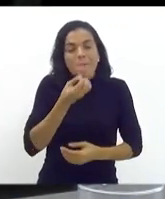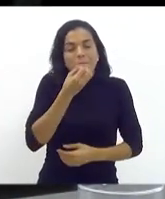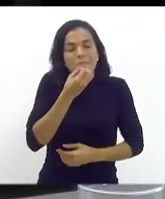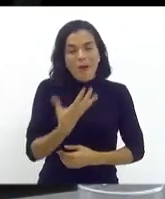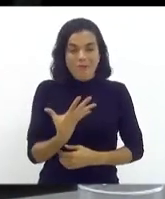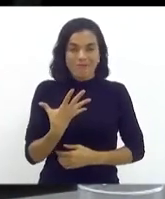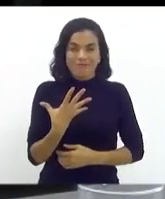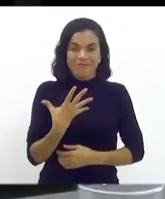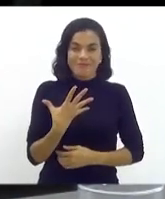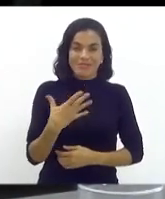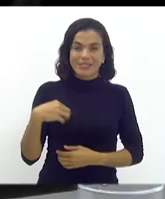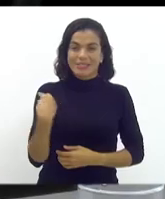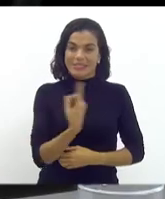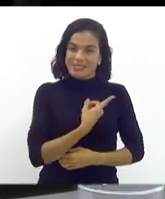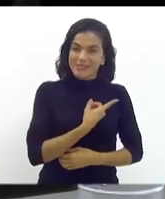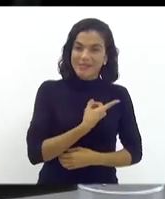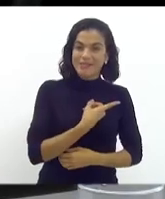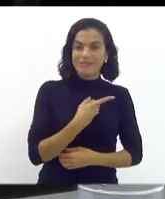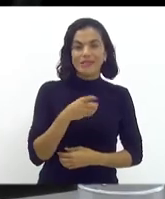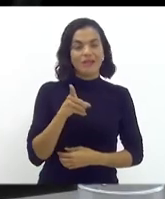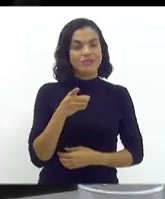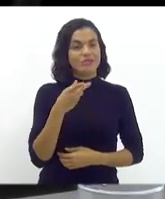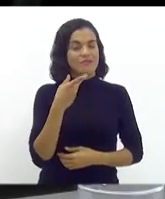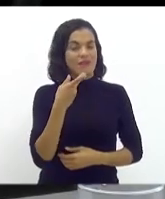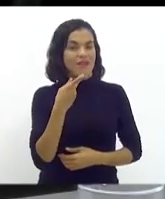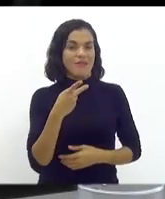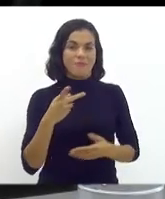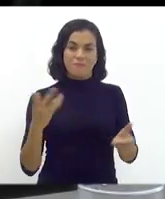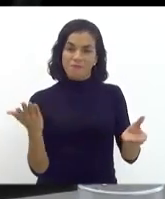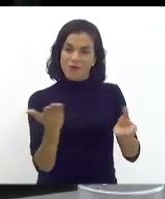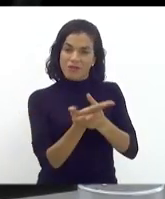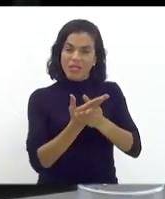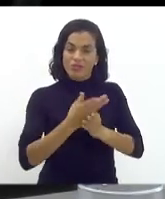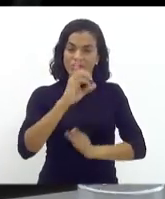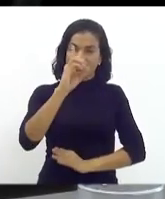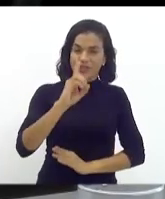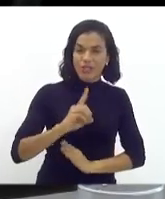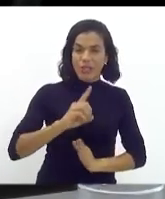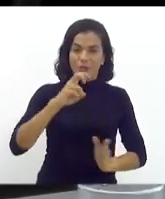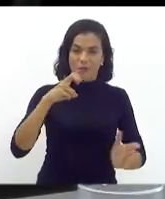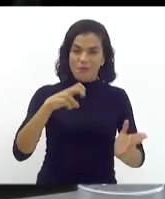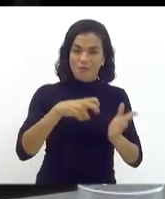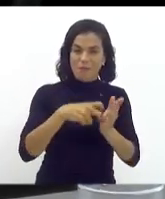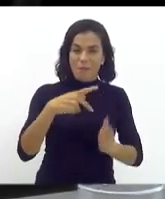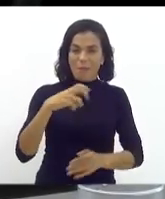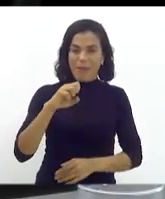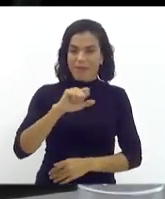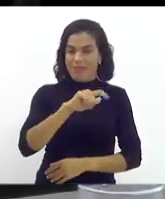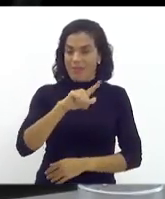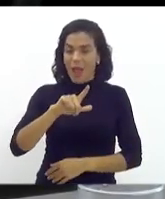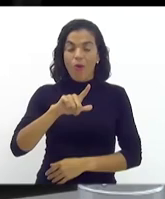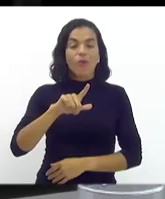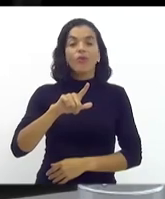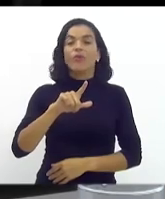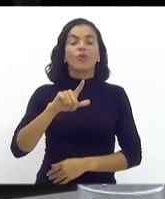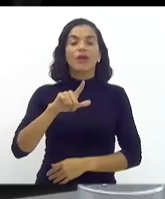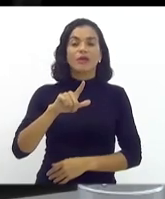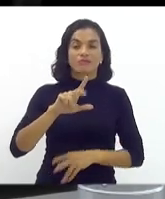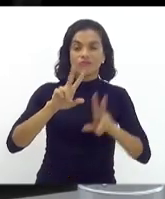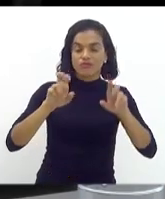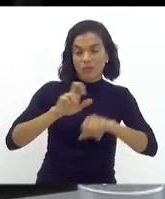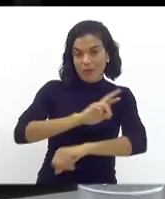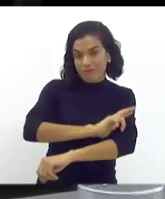chame né o processo penal Chame o direito penal chame a questão racial tangencia as questões